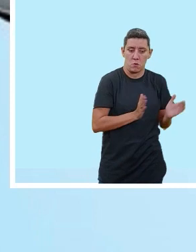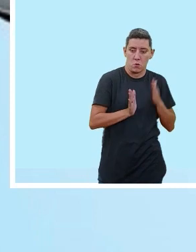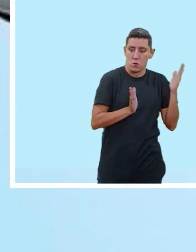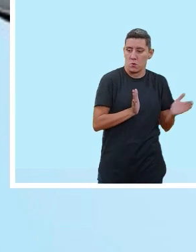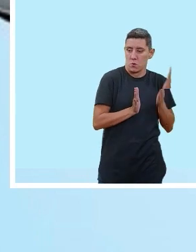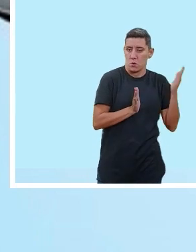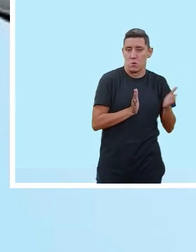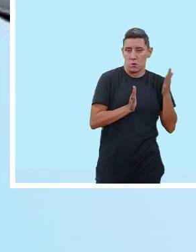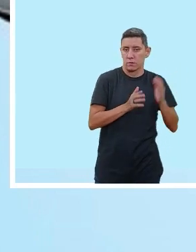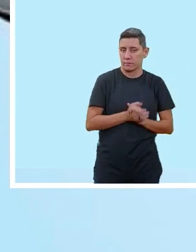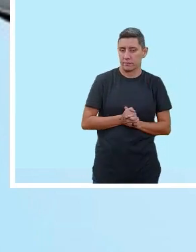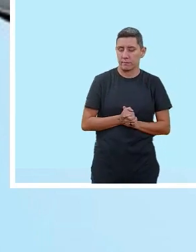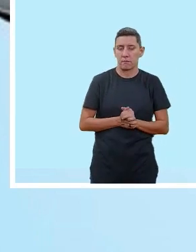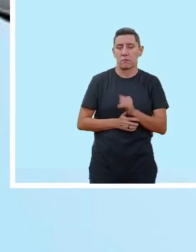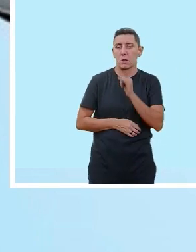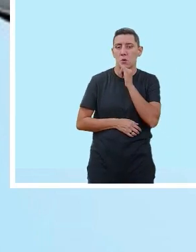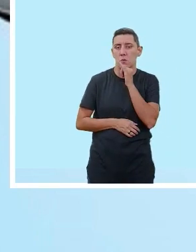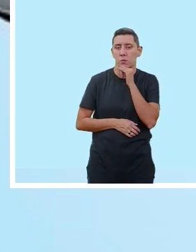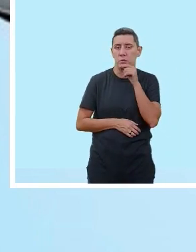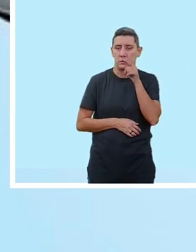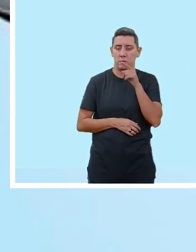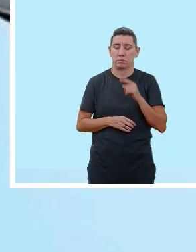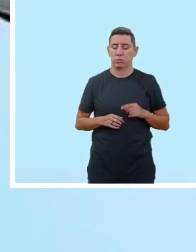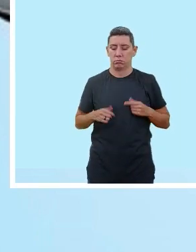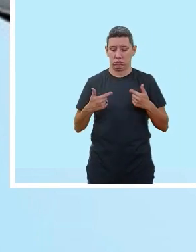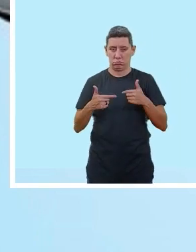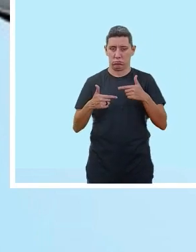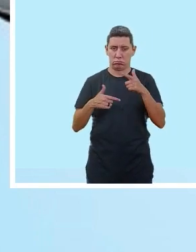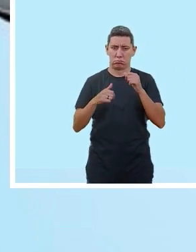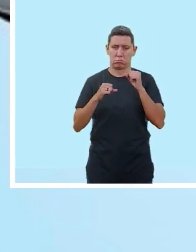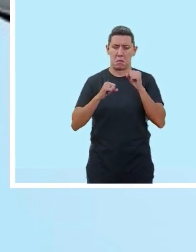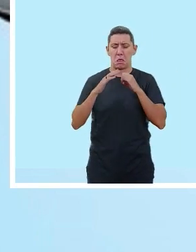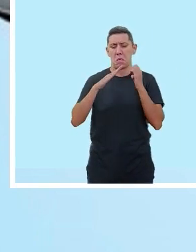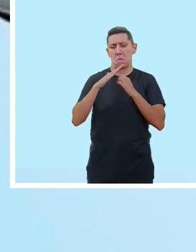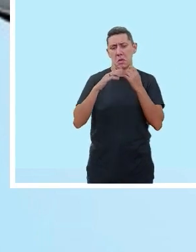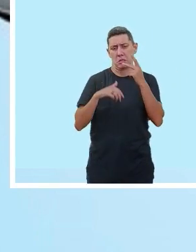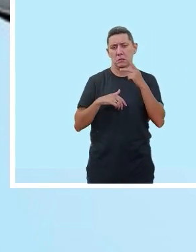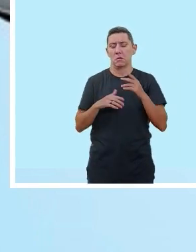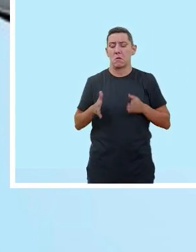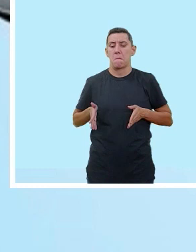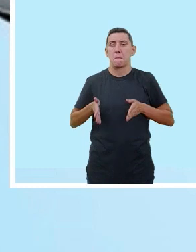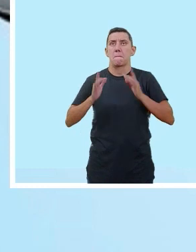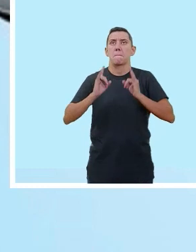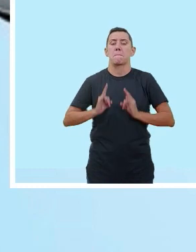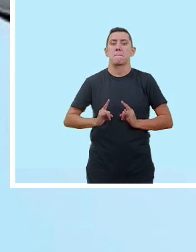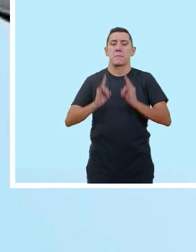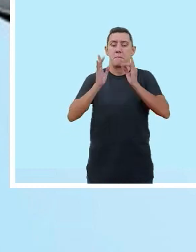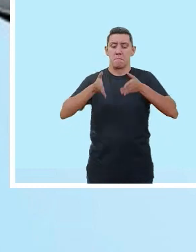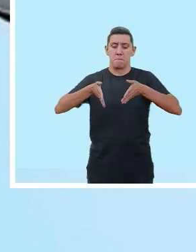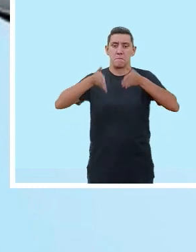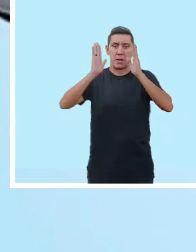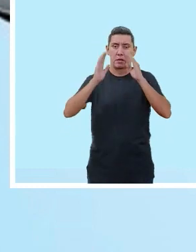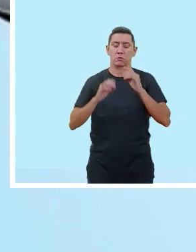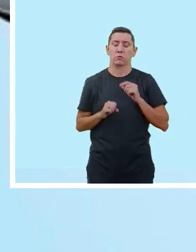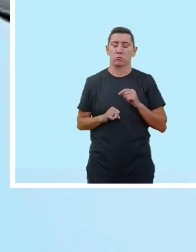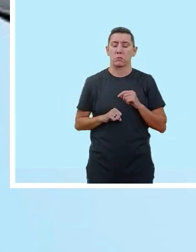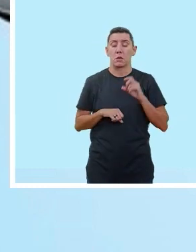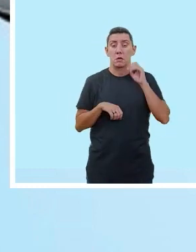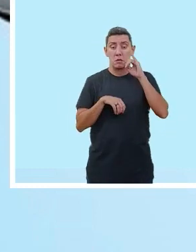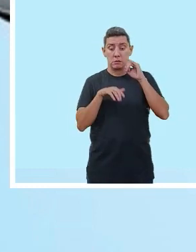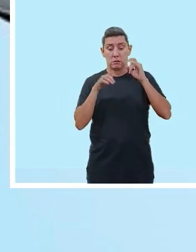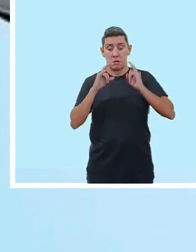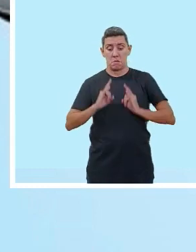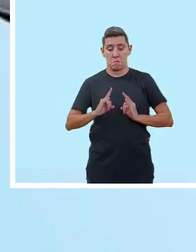né, você tem uma empresa, a empresa tem esse prédio onde estão seus funcionários, e que você utilize a geração solar, né, você